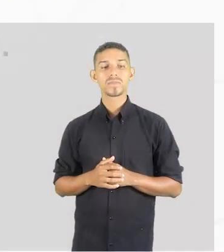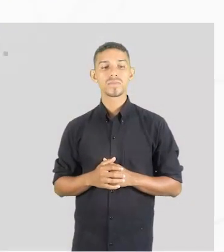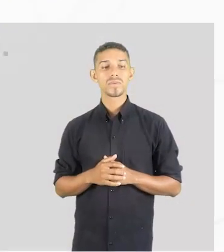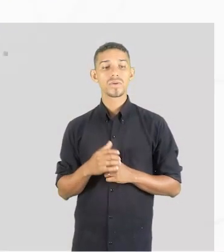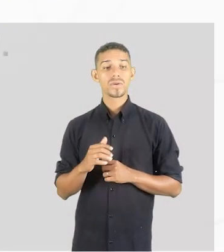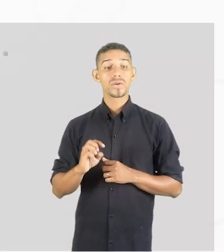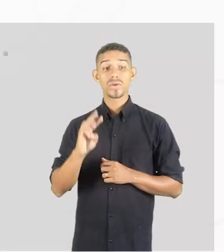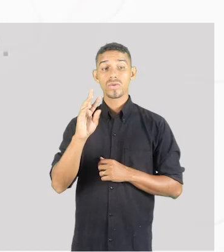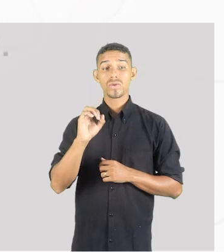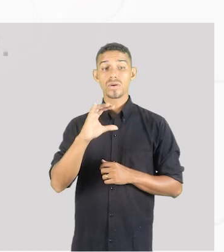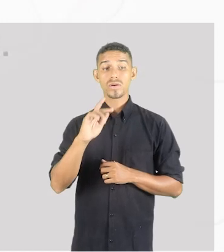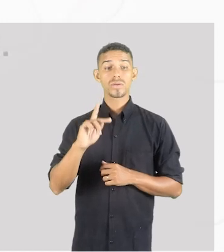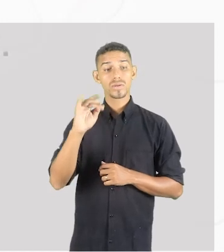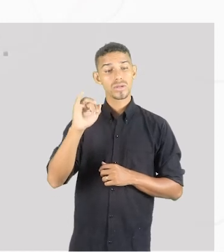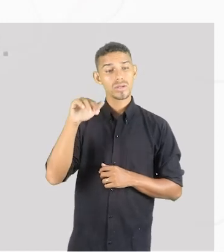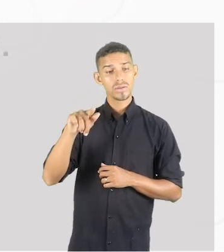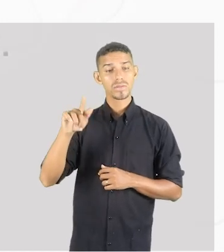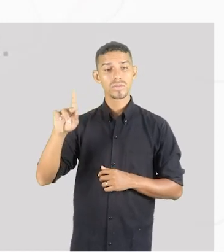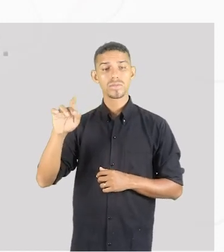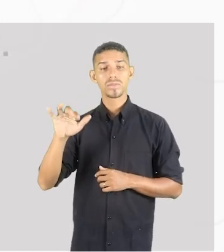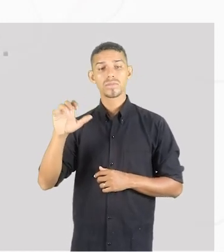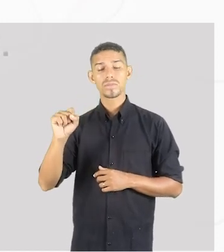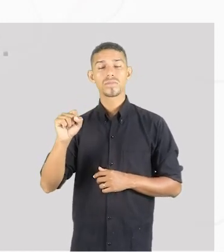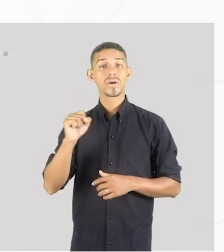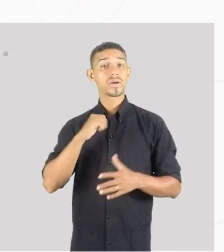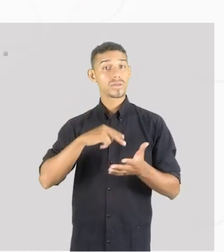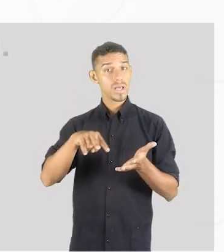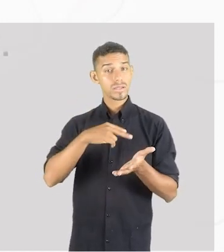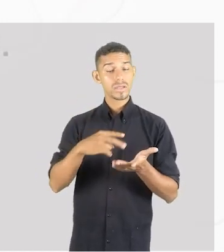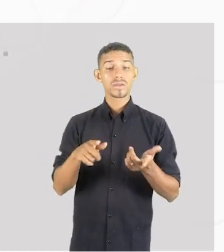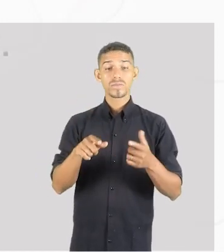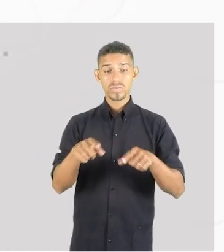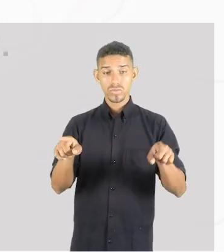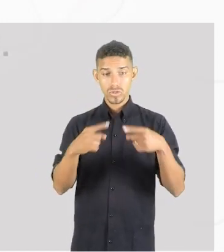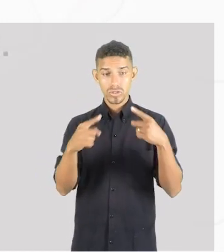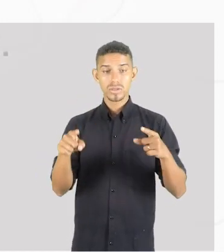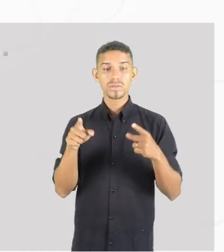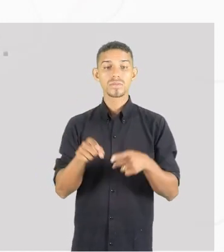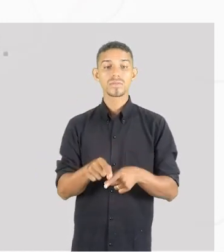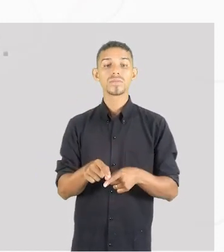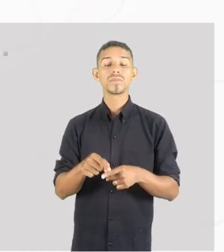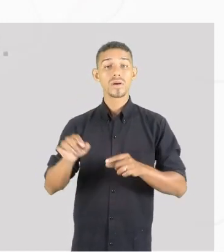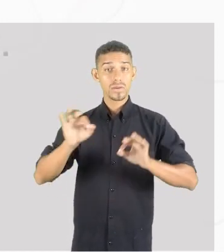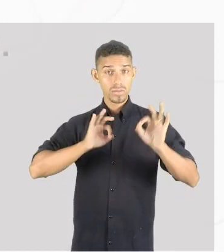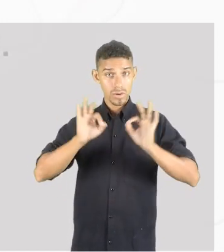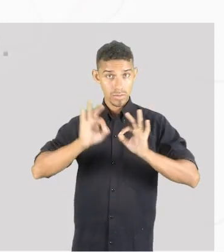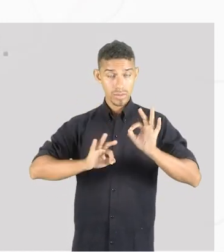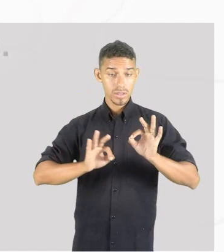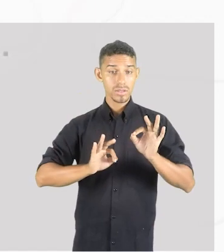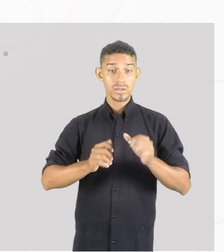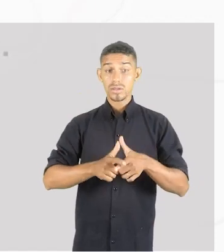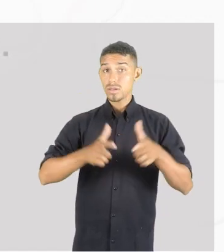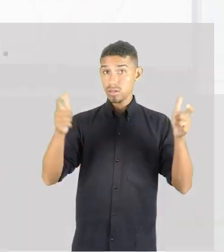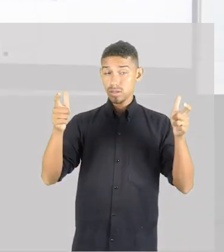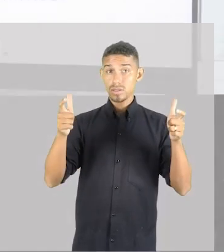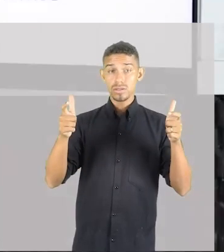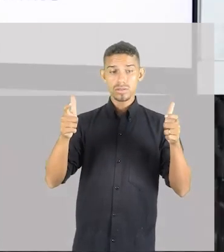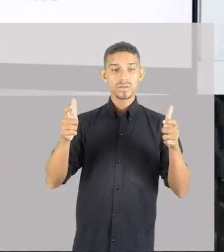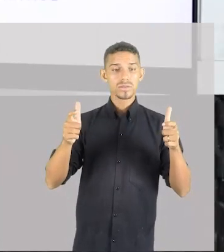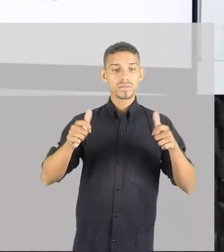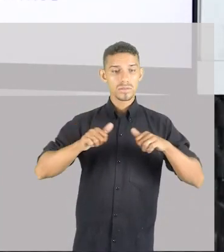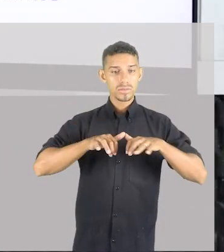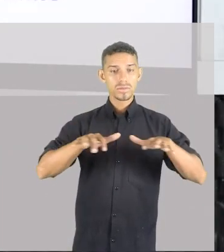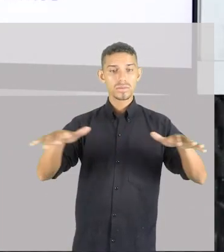influência do jazz moviment jazz Como dança né E como música também influência do Jazz movimentação das pernas e braços grandes ângulos né